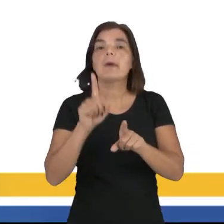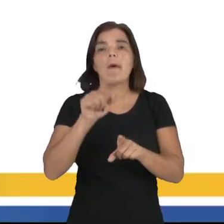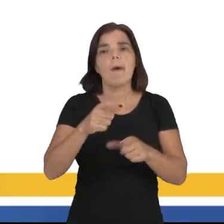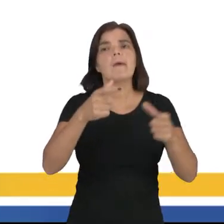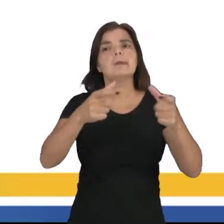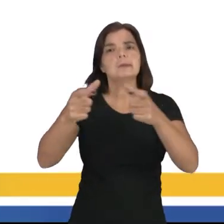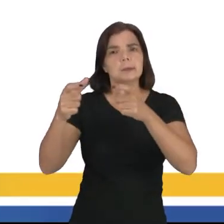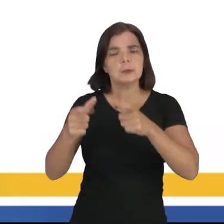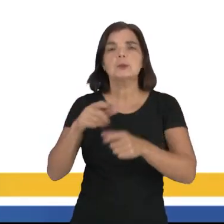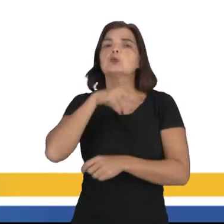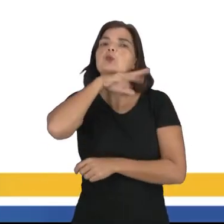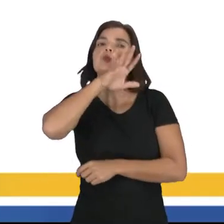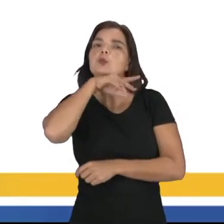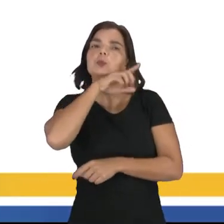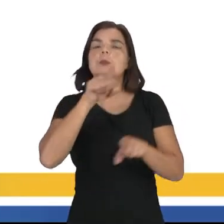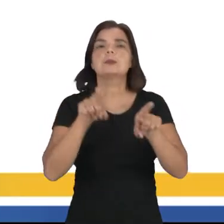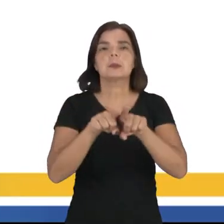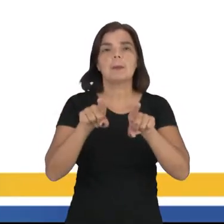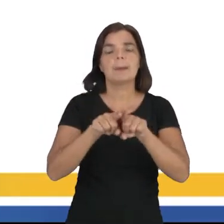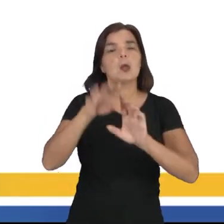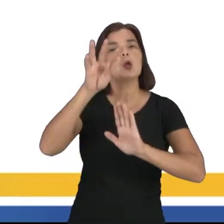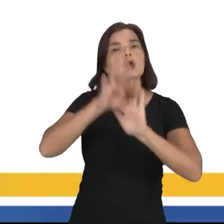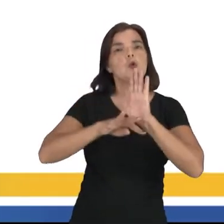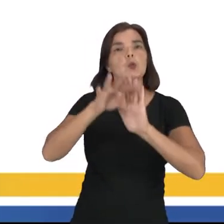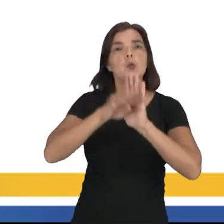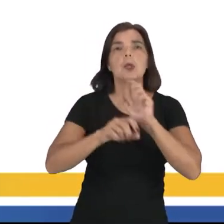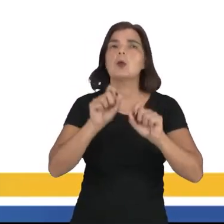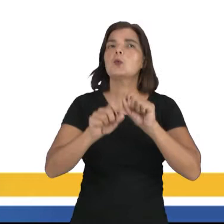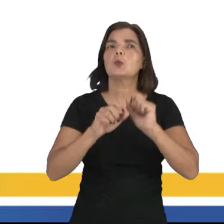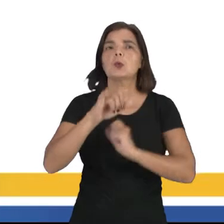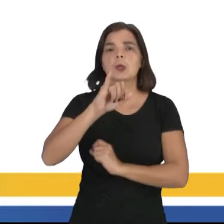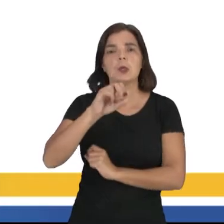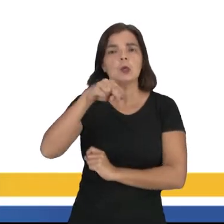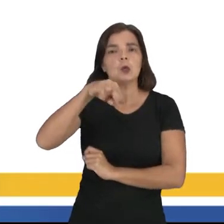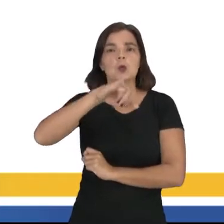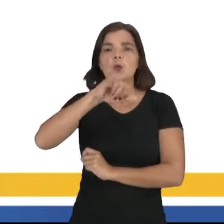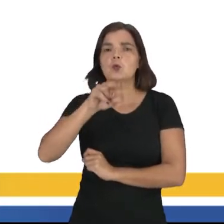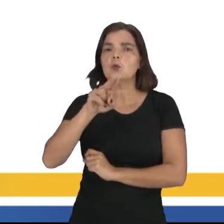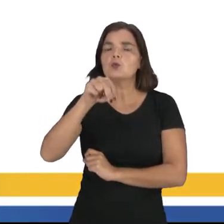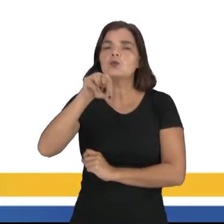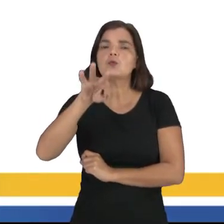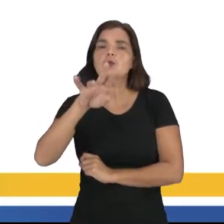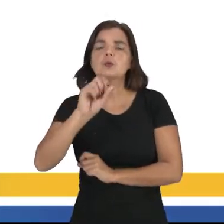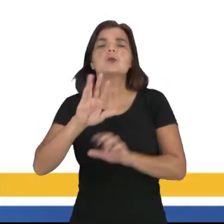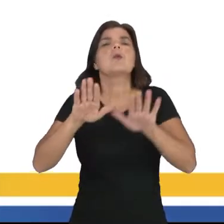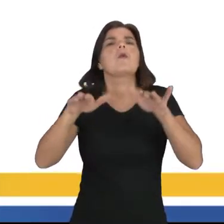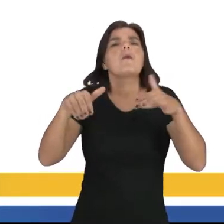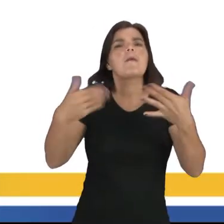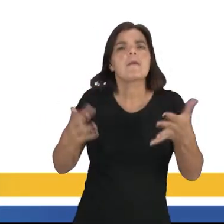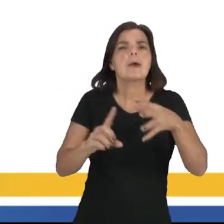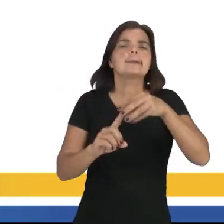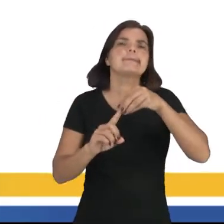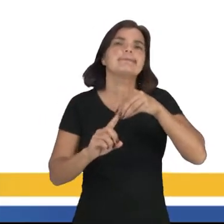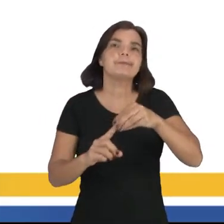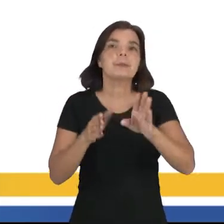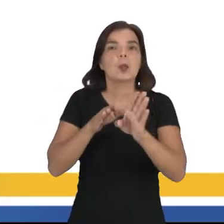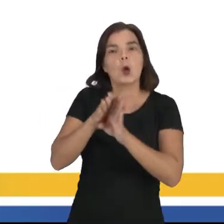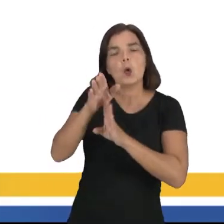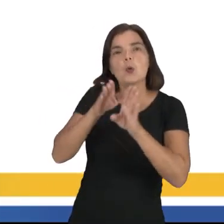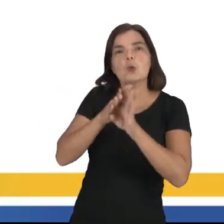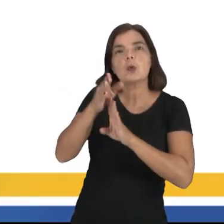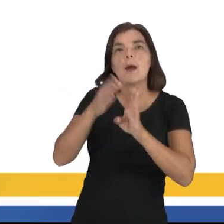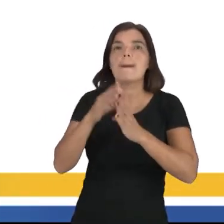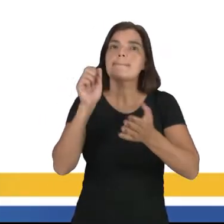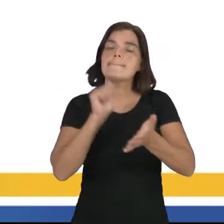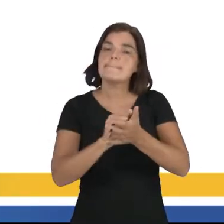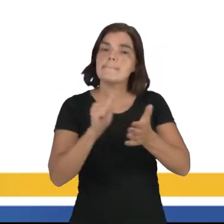os lugares, e animais. E o texto injuntivo, chamado também de instrutivo, qual é a sua intencionalidade?